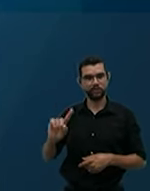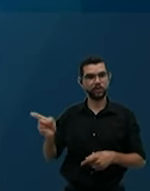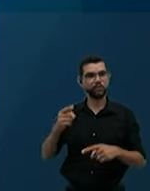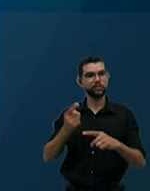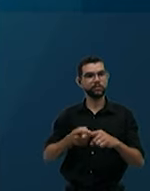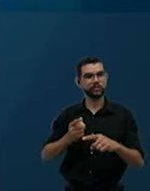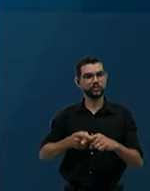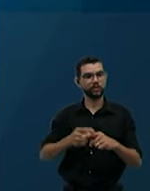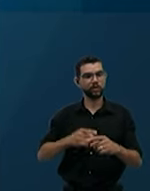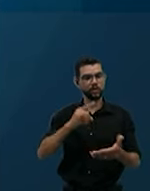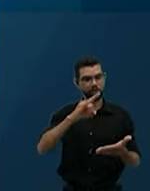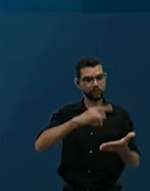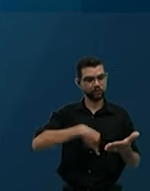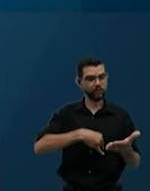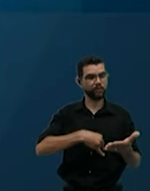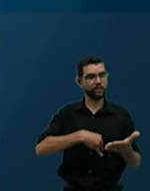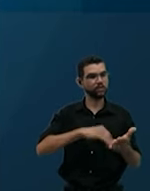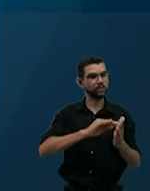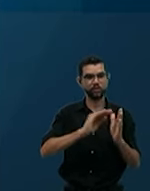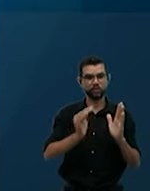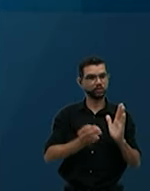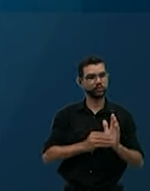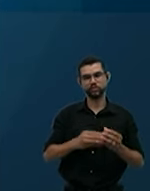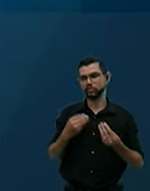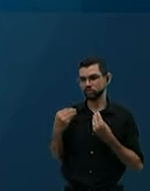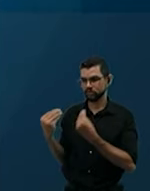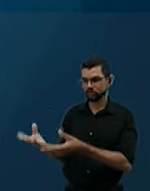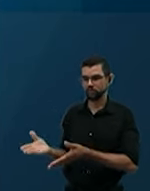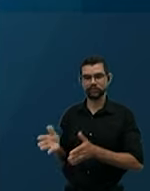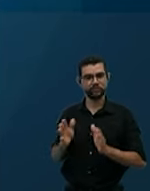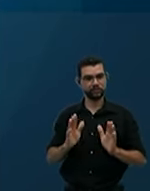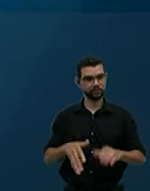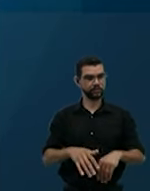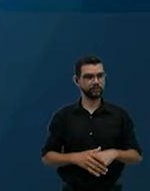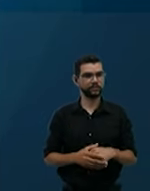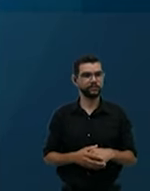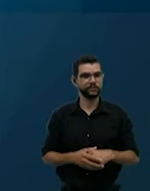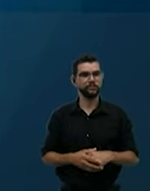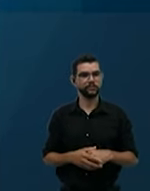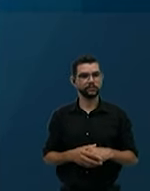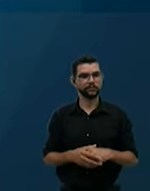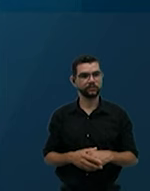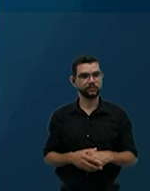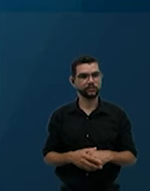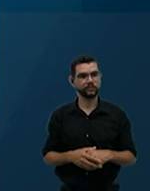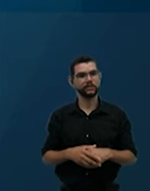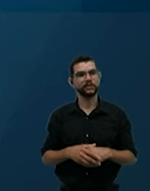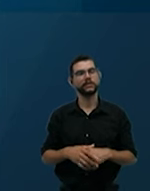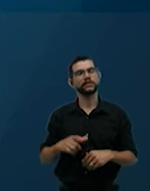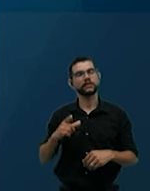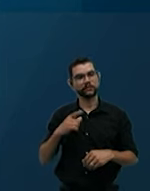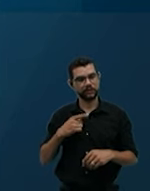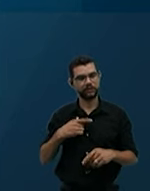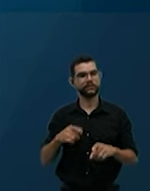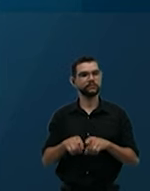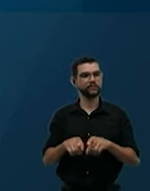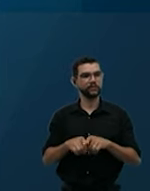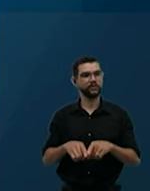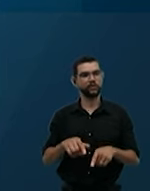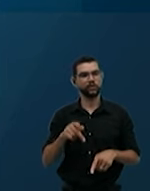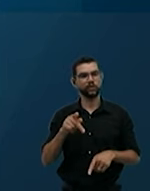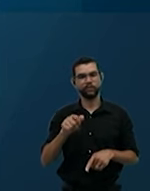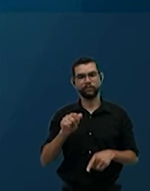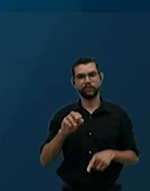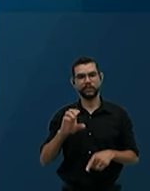E tem aí o parecer do Ministério Público que confirma essa inovação que ocorreu somente na fase de embargo de